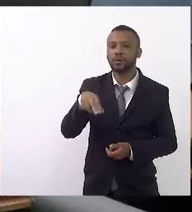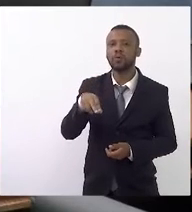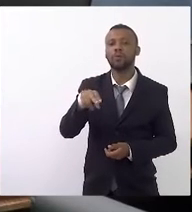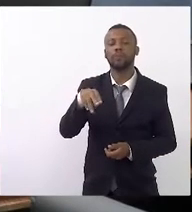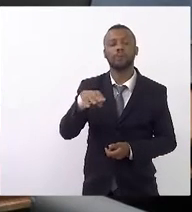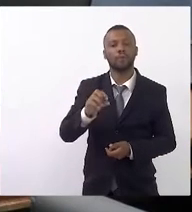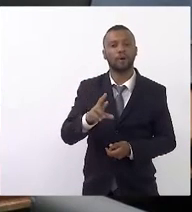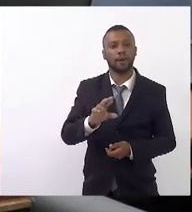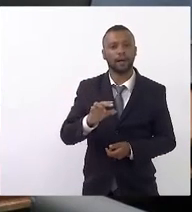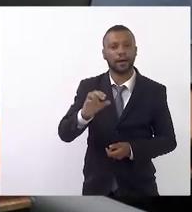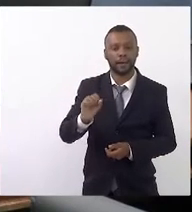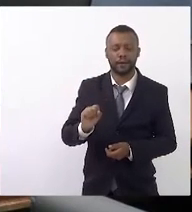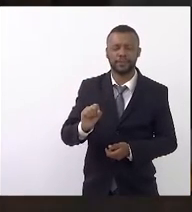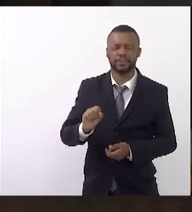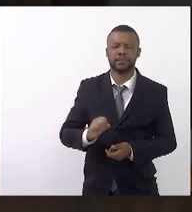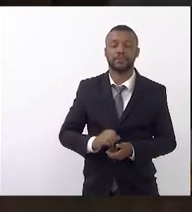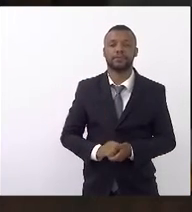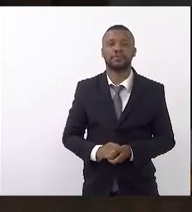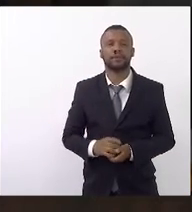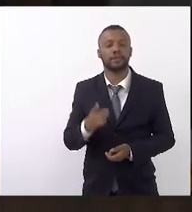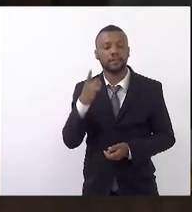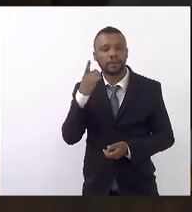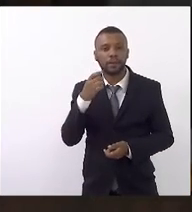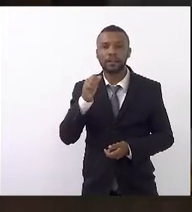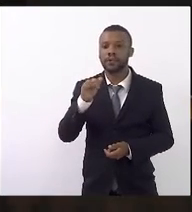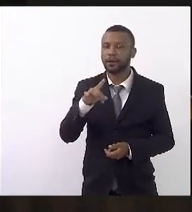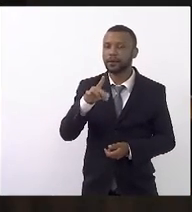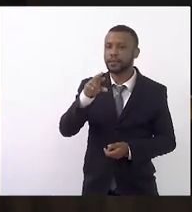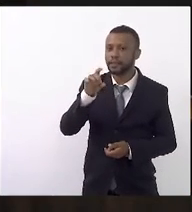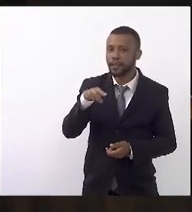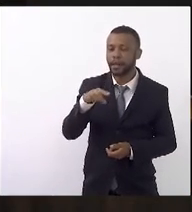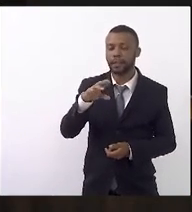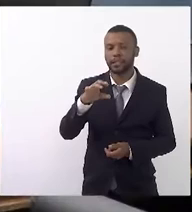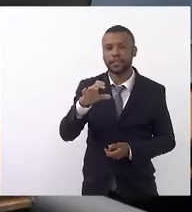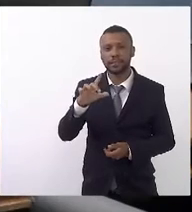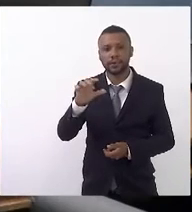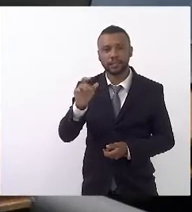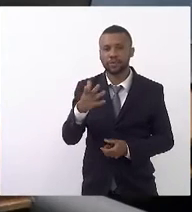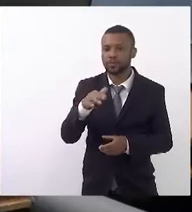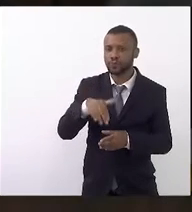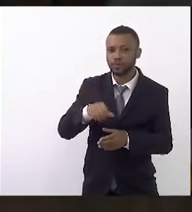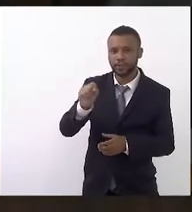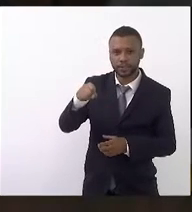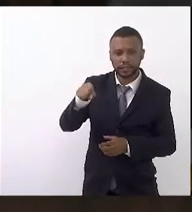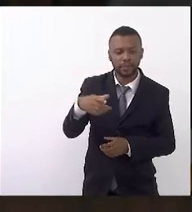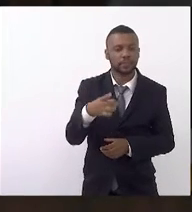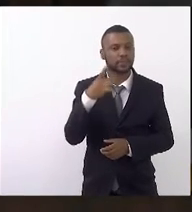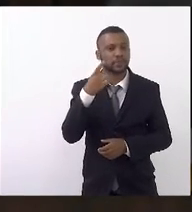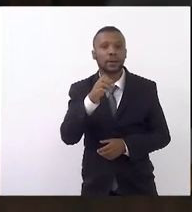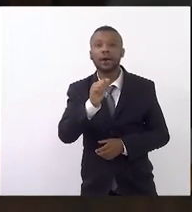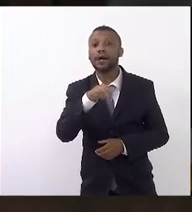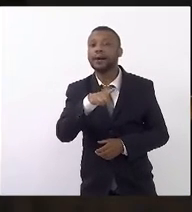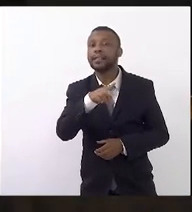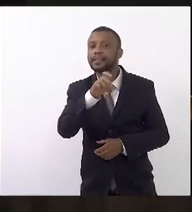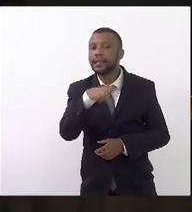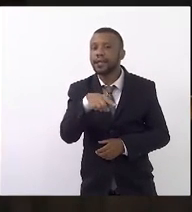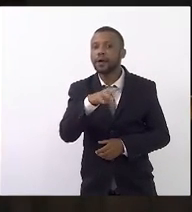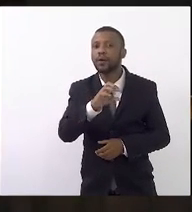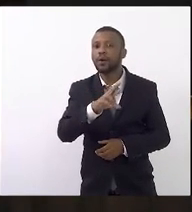21. Deputado André Siciliano. Vota sim. Deputado André Correia. Vota